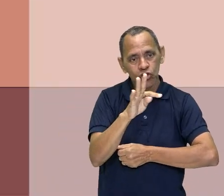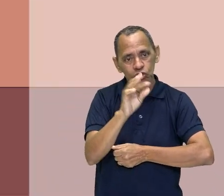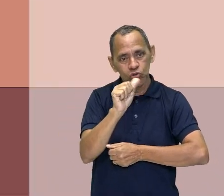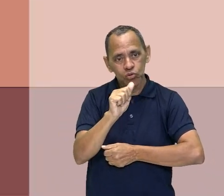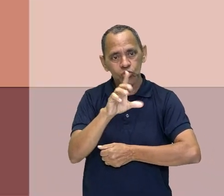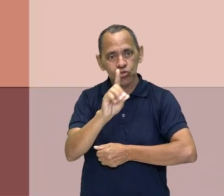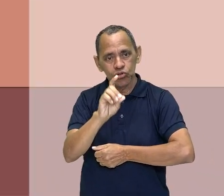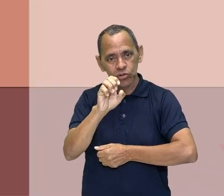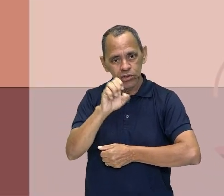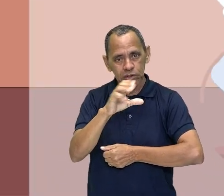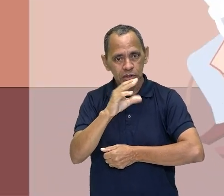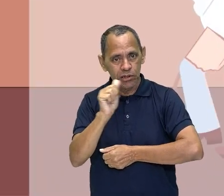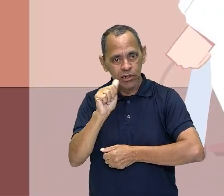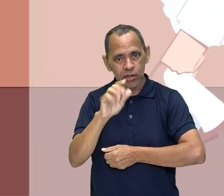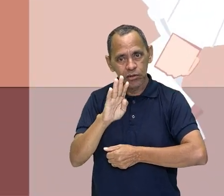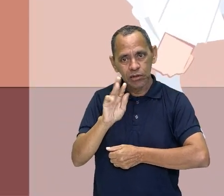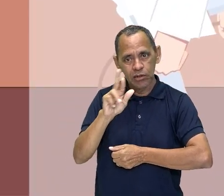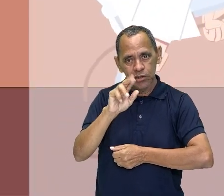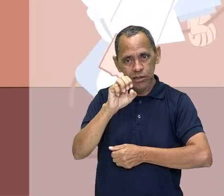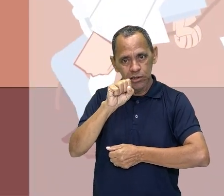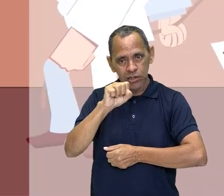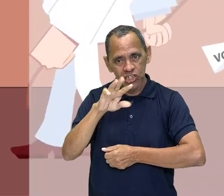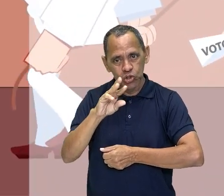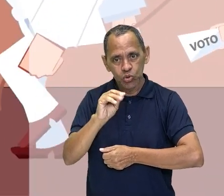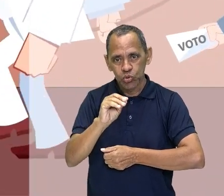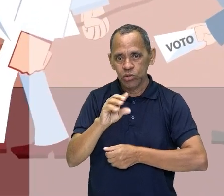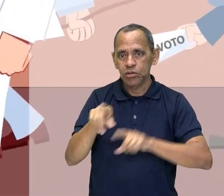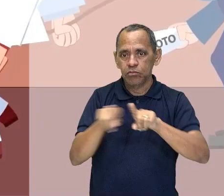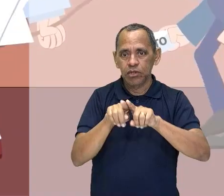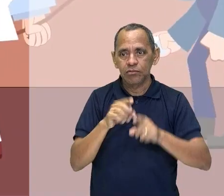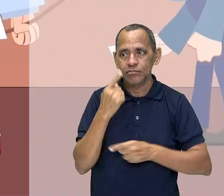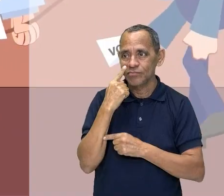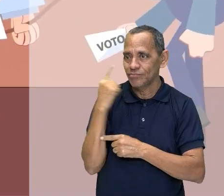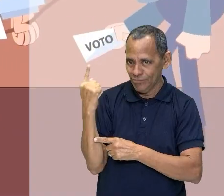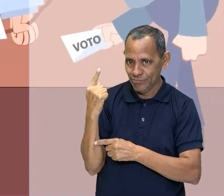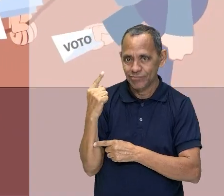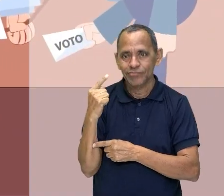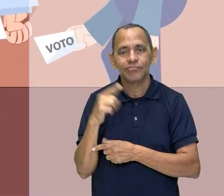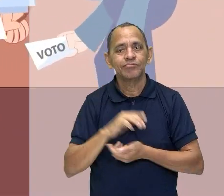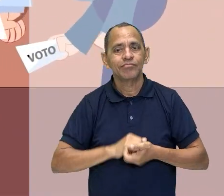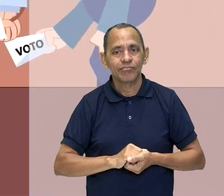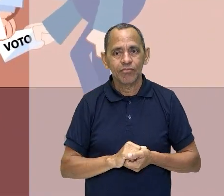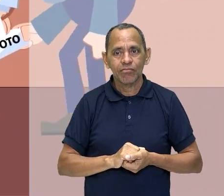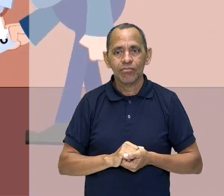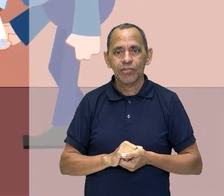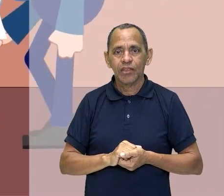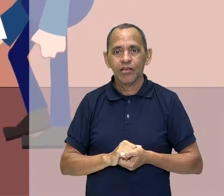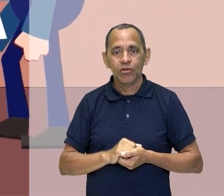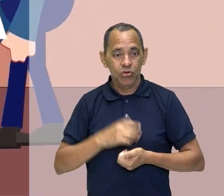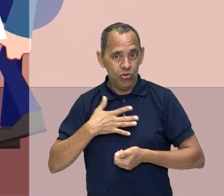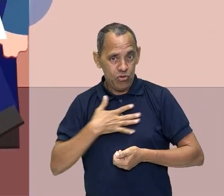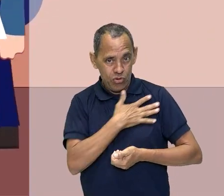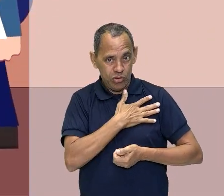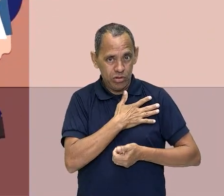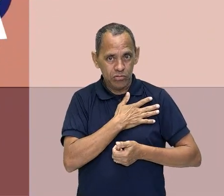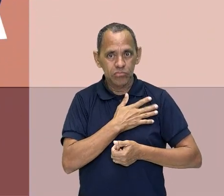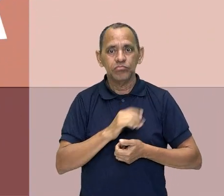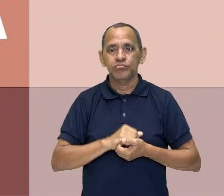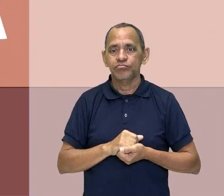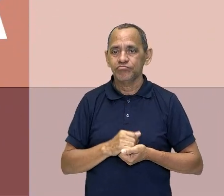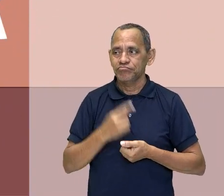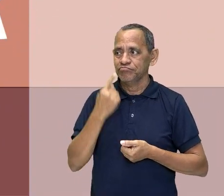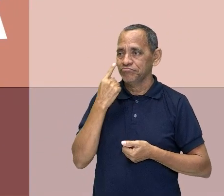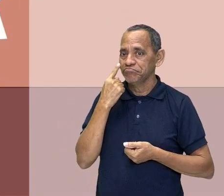bem prático do voto de cabresto. Olha só, basicamente é isso. O grande coronel aqui está do meu lado